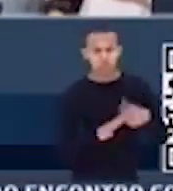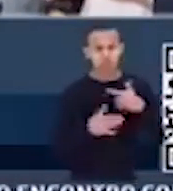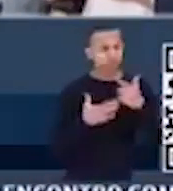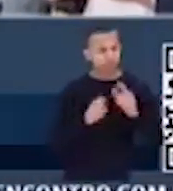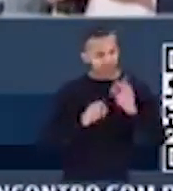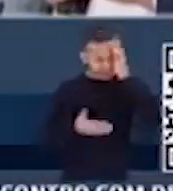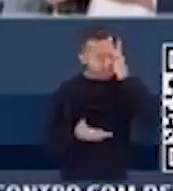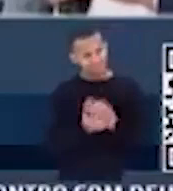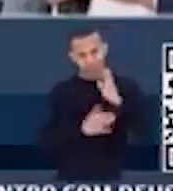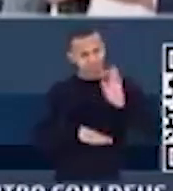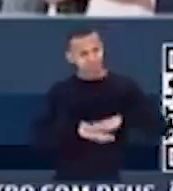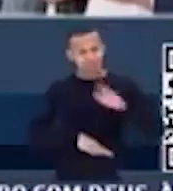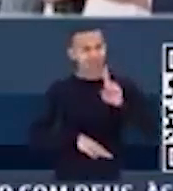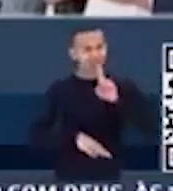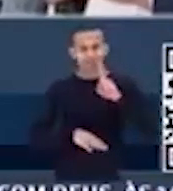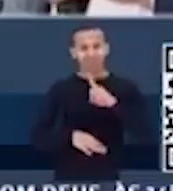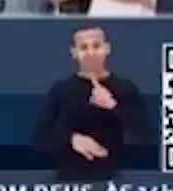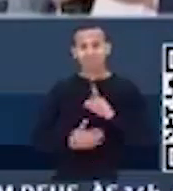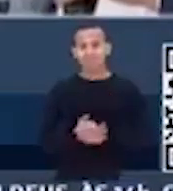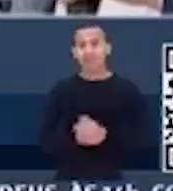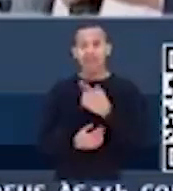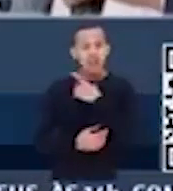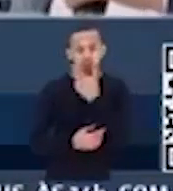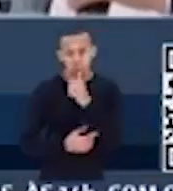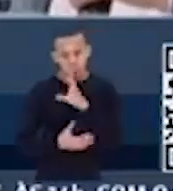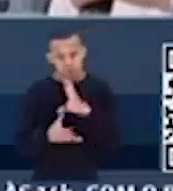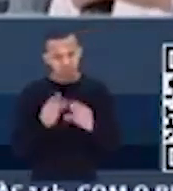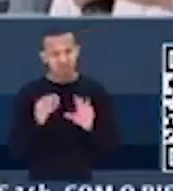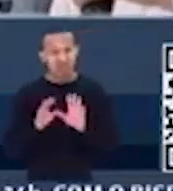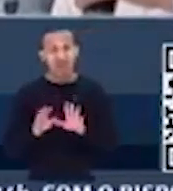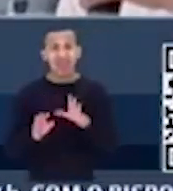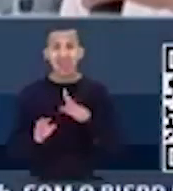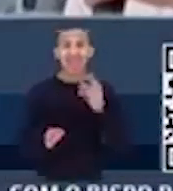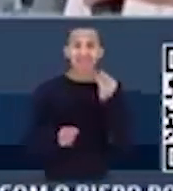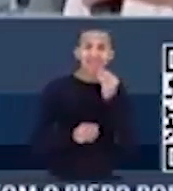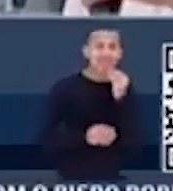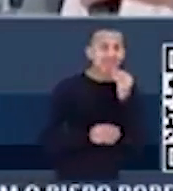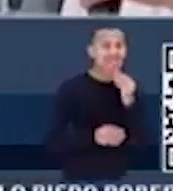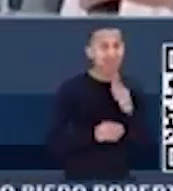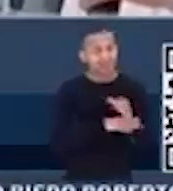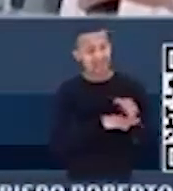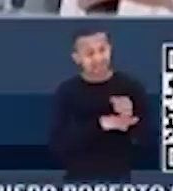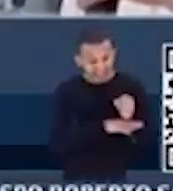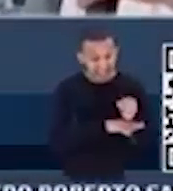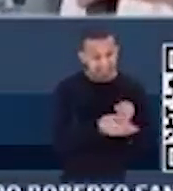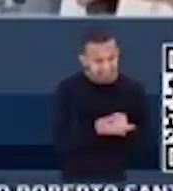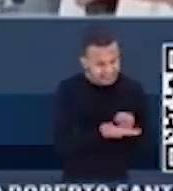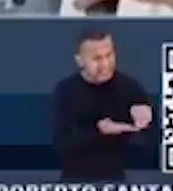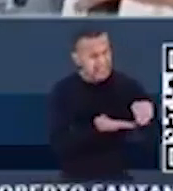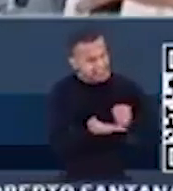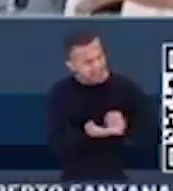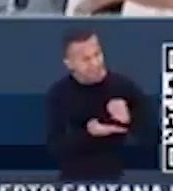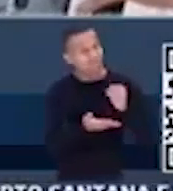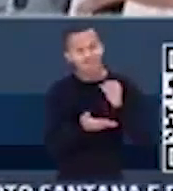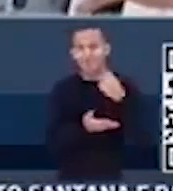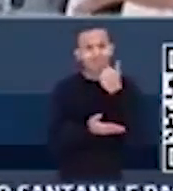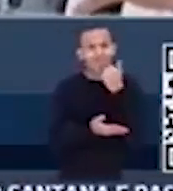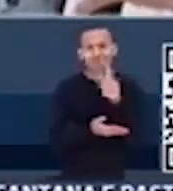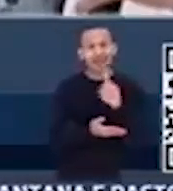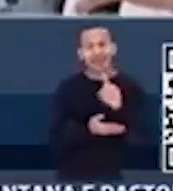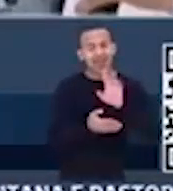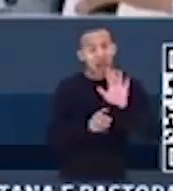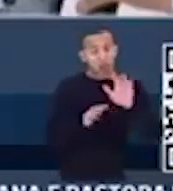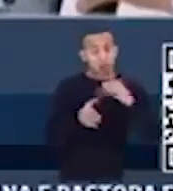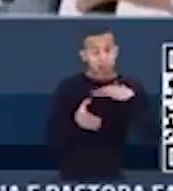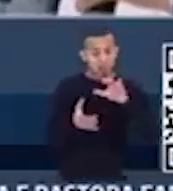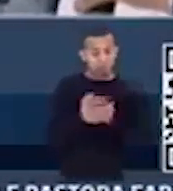mais fé. Você não conseguia deixar, não? Tentava, mas sozinho não conseguia. É difícil, né? Tentava todo jeito, mas aí minha